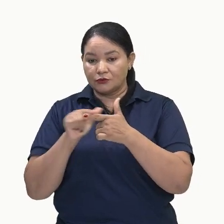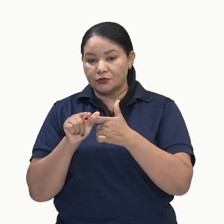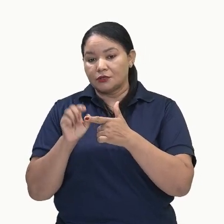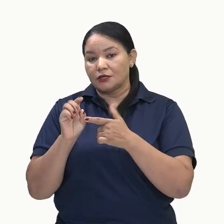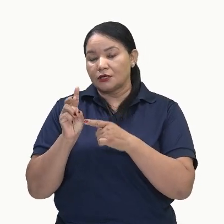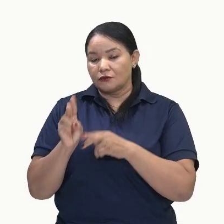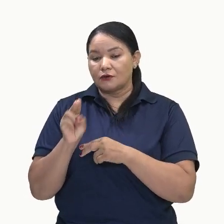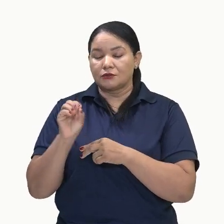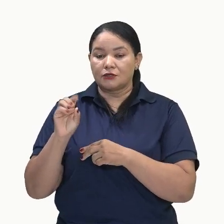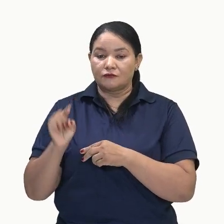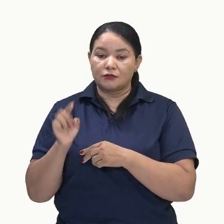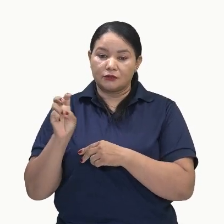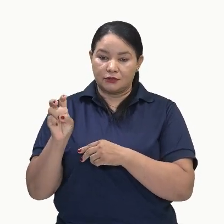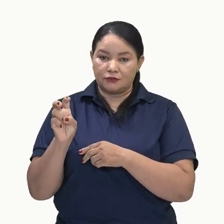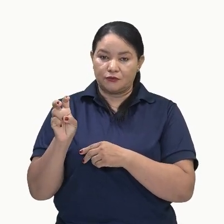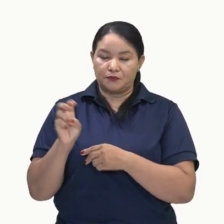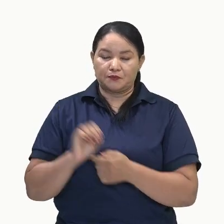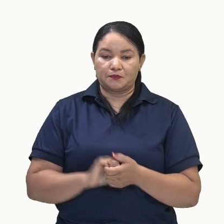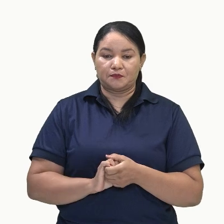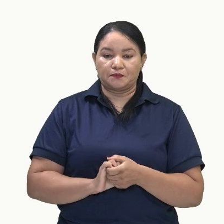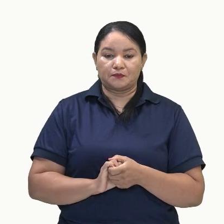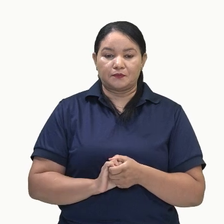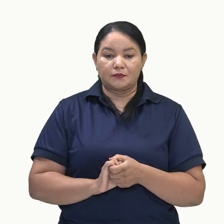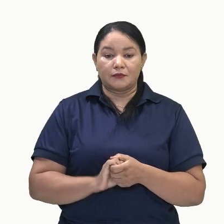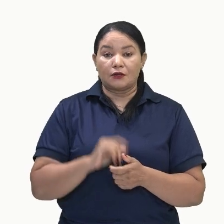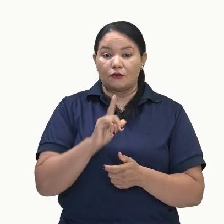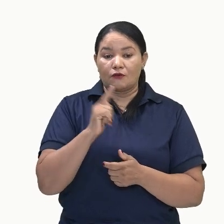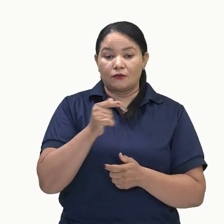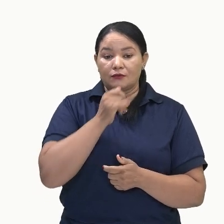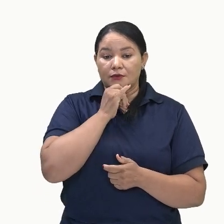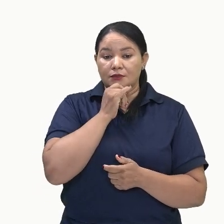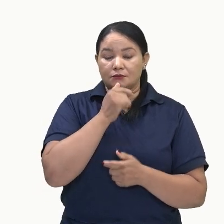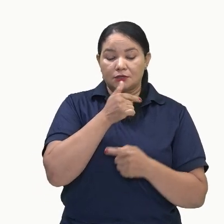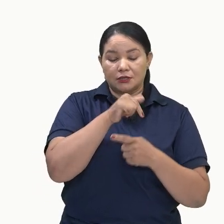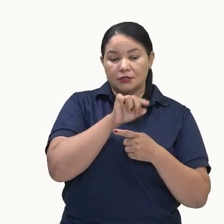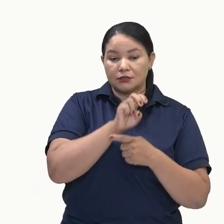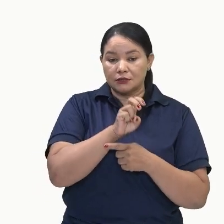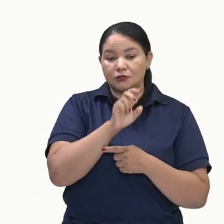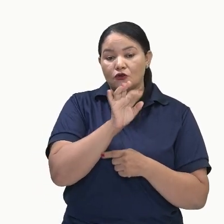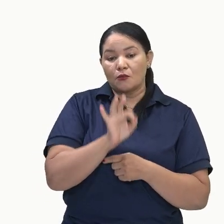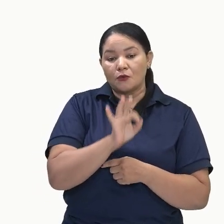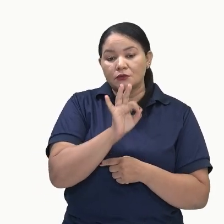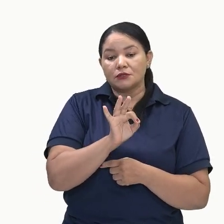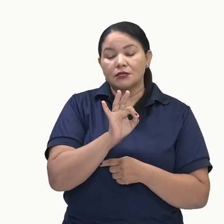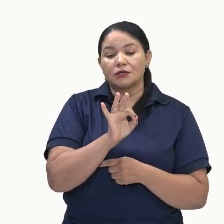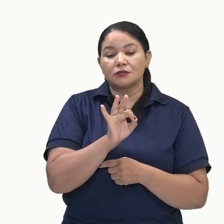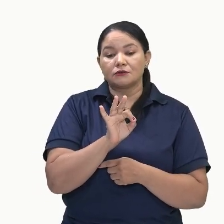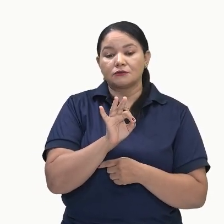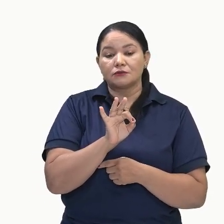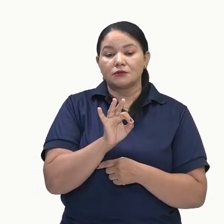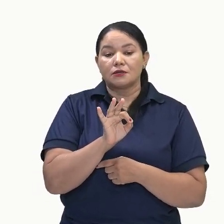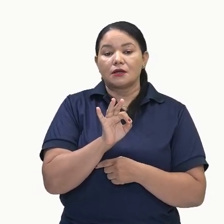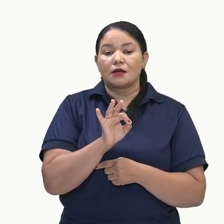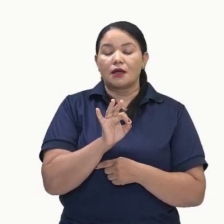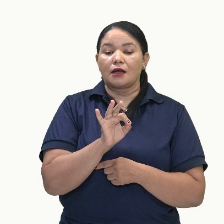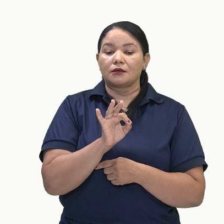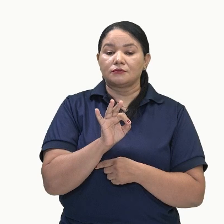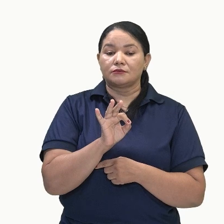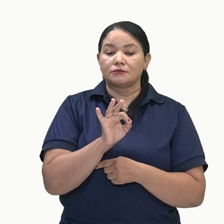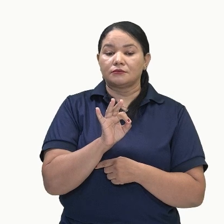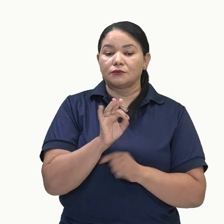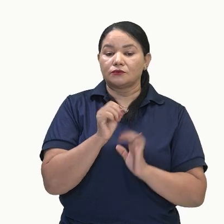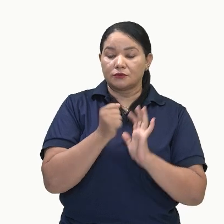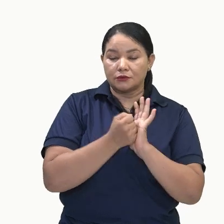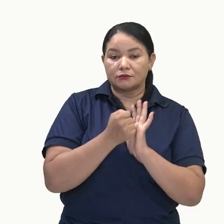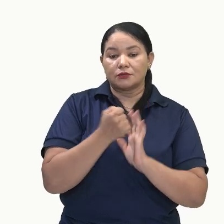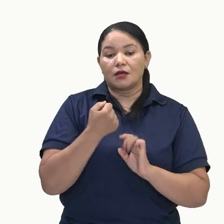ou simplesmente 5 décimos. E aí, mais um exemplo aqui, ó, 75%, usando o símbolo, que é a forma percentual.